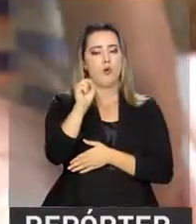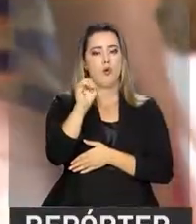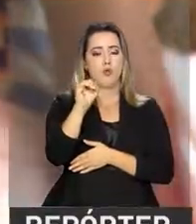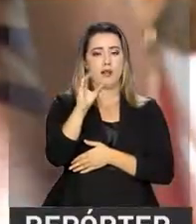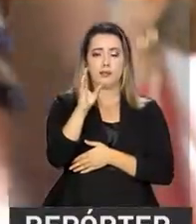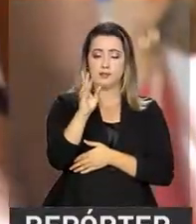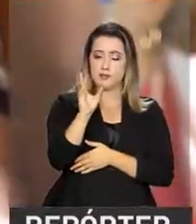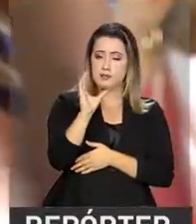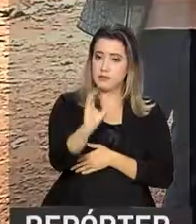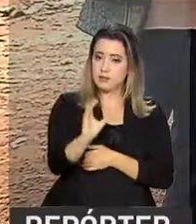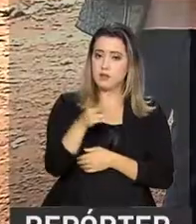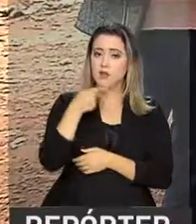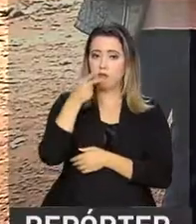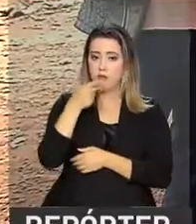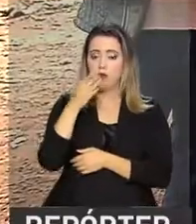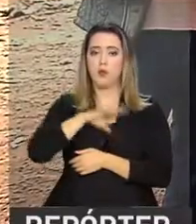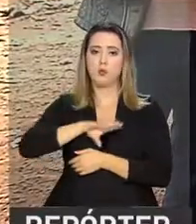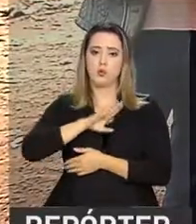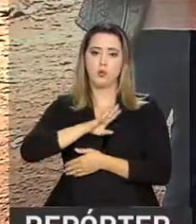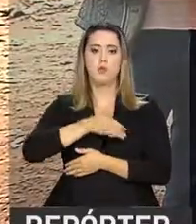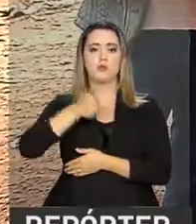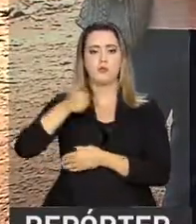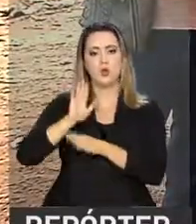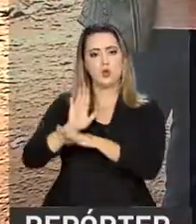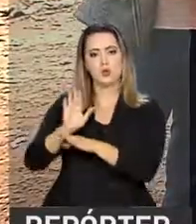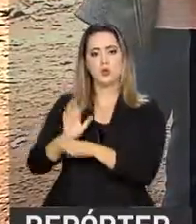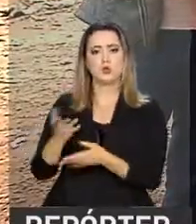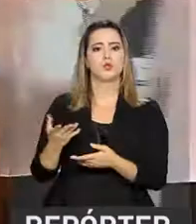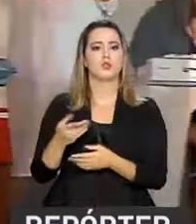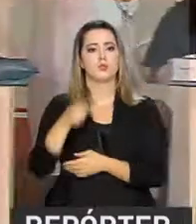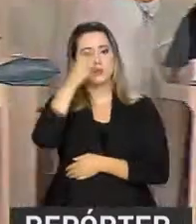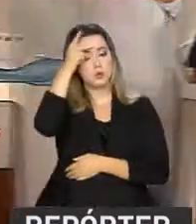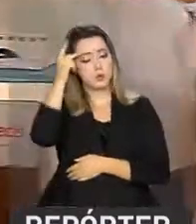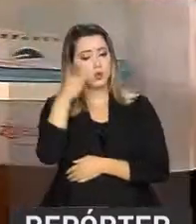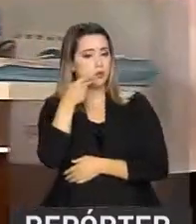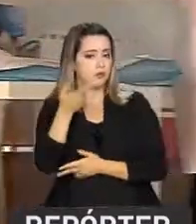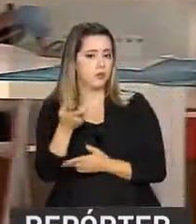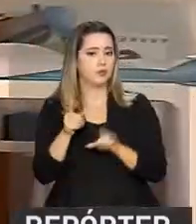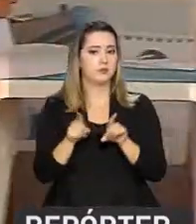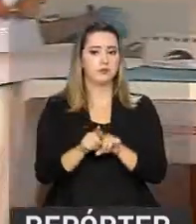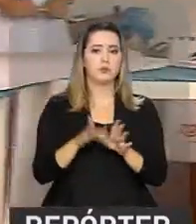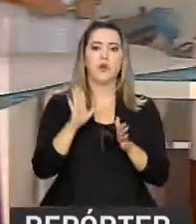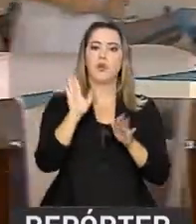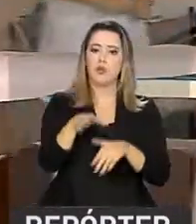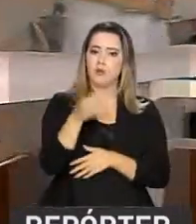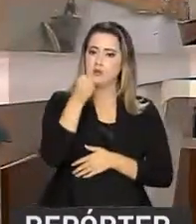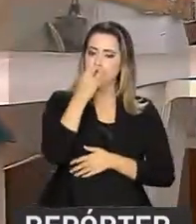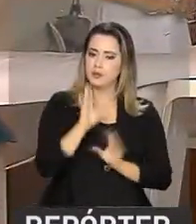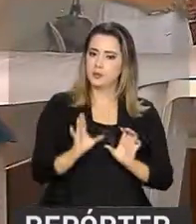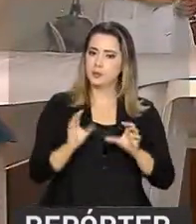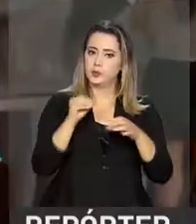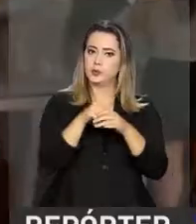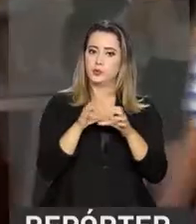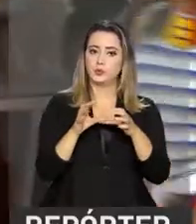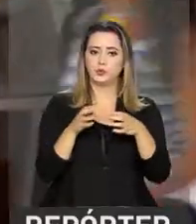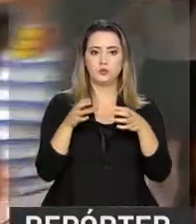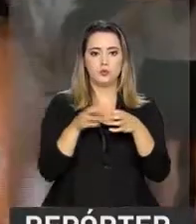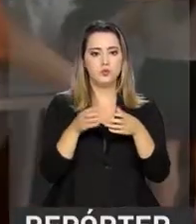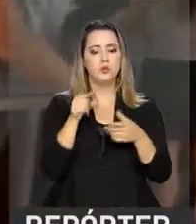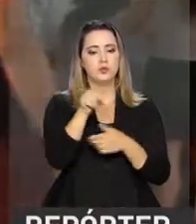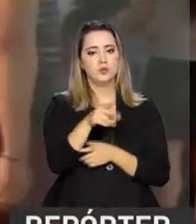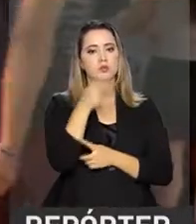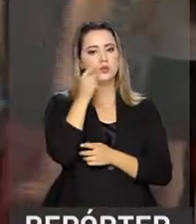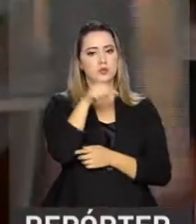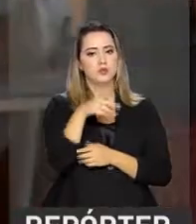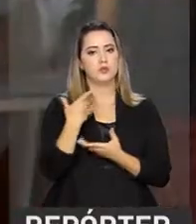falam português melhor posso ajudar aqueles que não falam indo português que a iniciativa fez sucesso na comunidade márcia